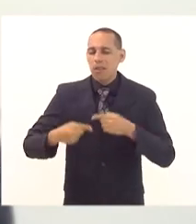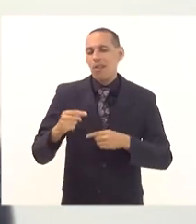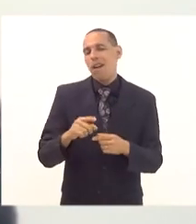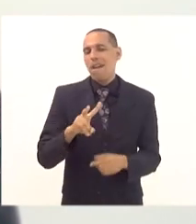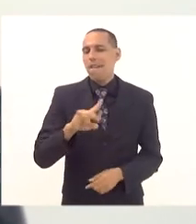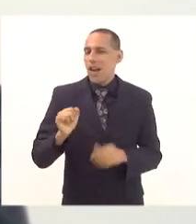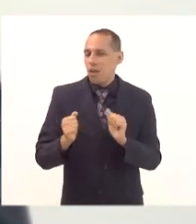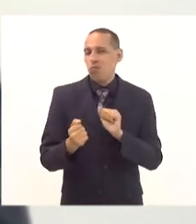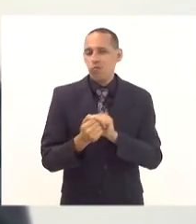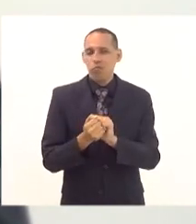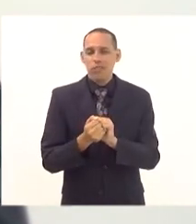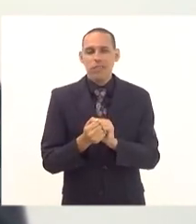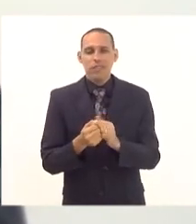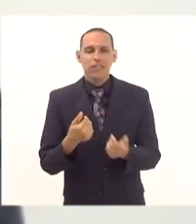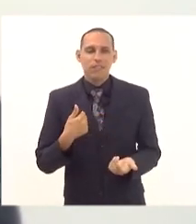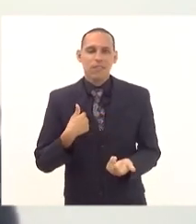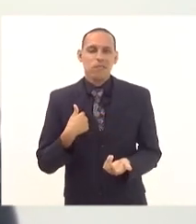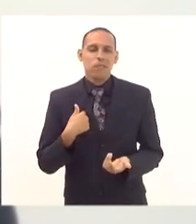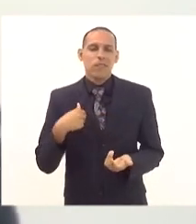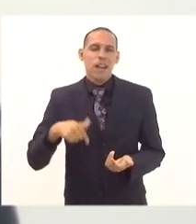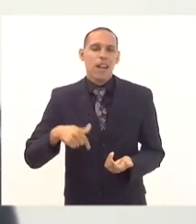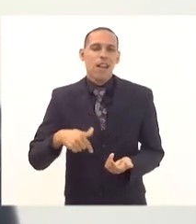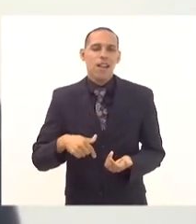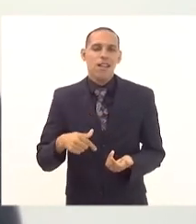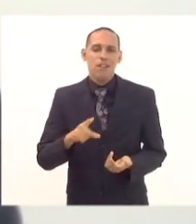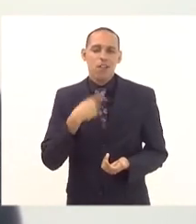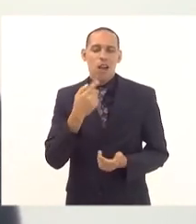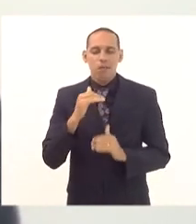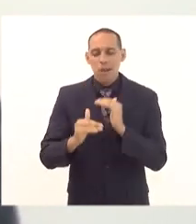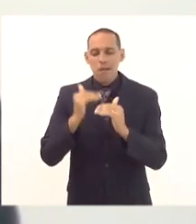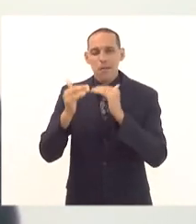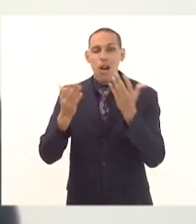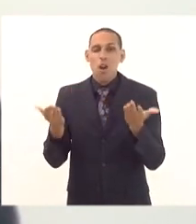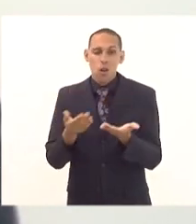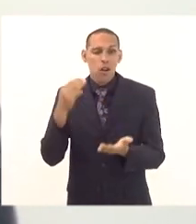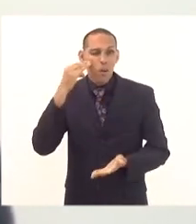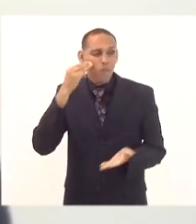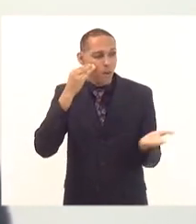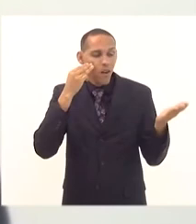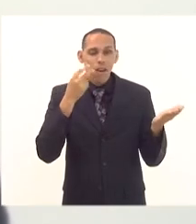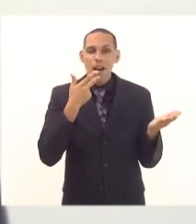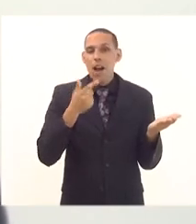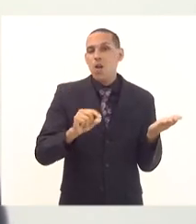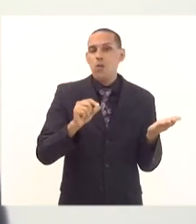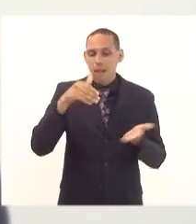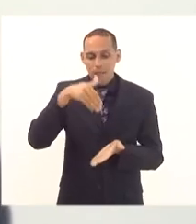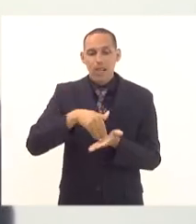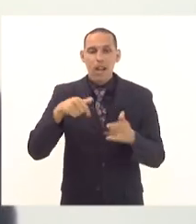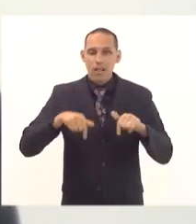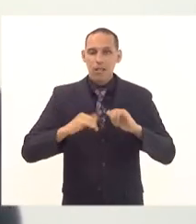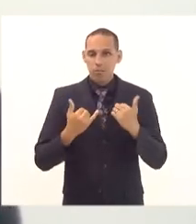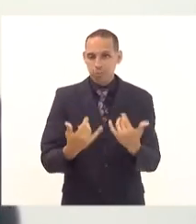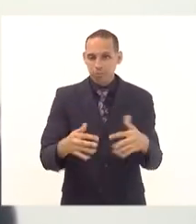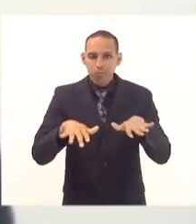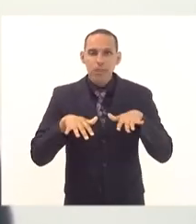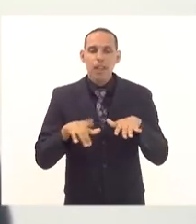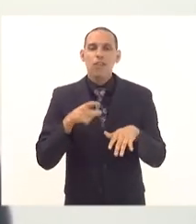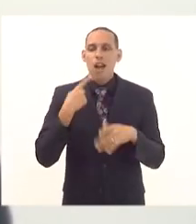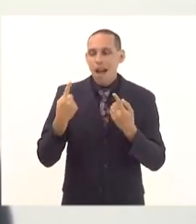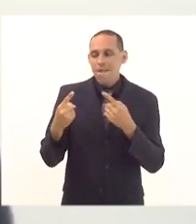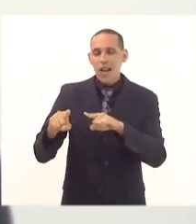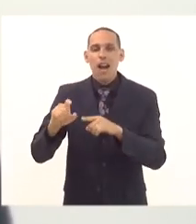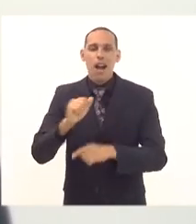depois de uma alternativa então eu não lembro que eu faço aqui para gente aprimorando mas hoje mesmo eu falei com a Mônica tá ao final dessa audiência nós já colocamos